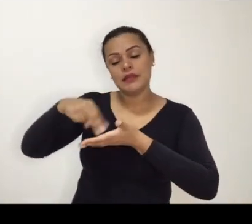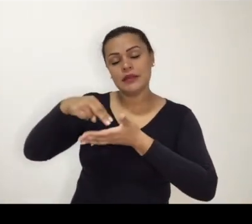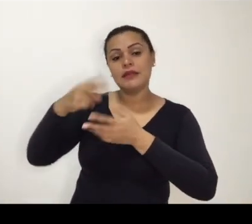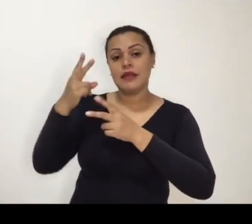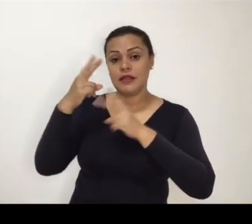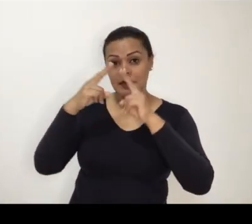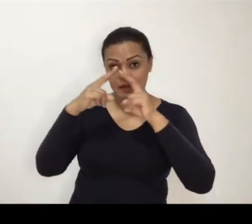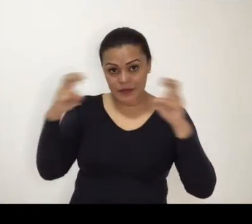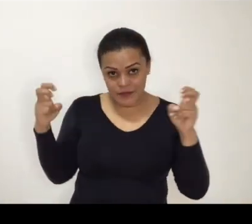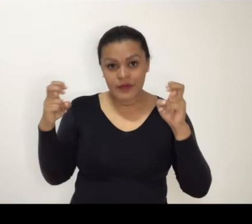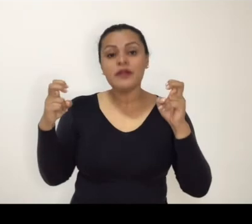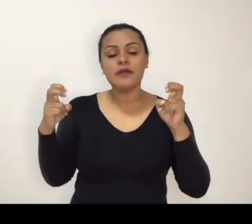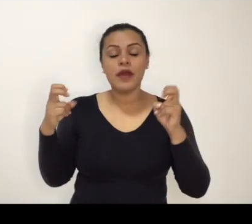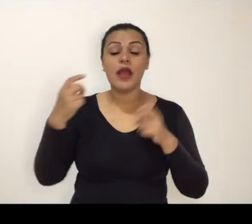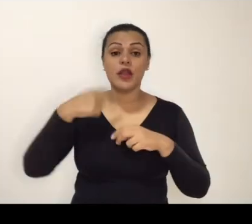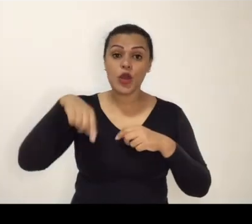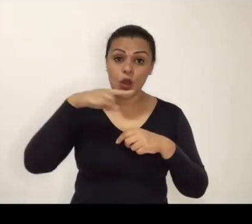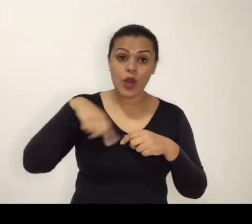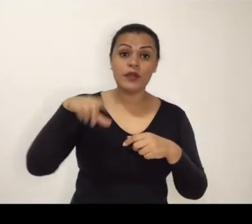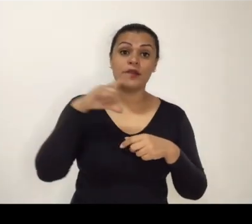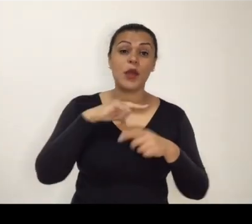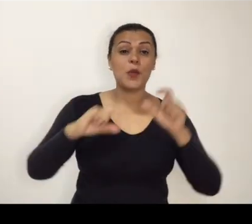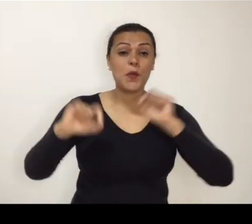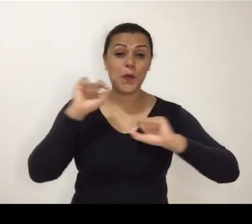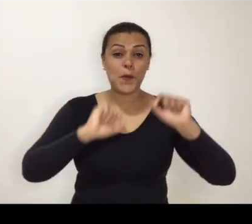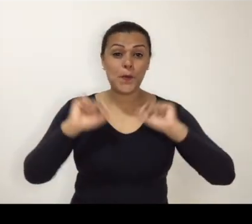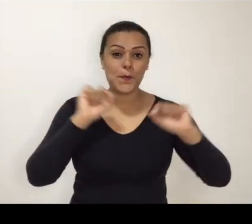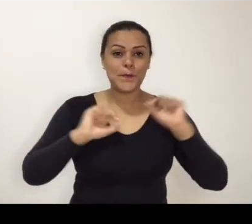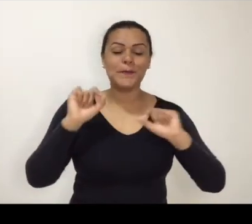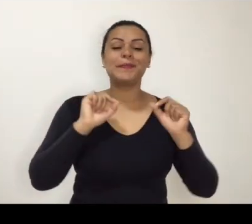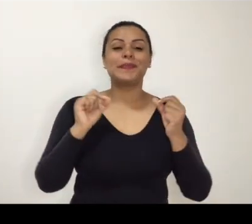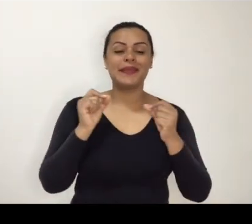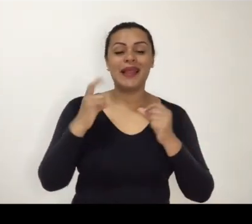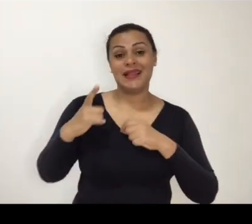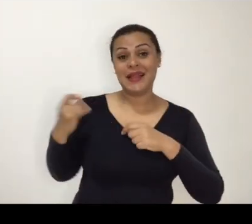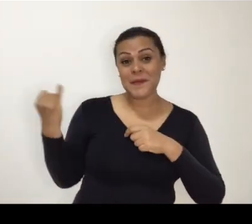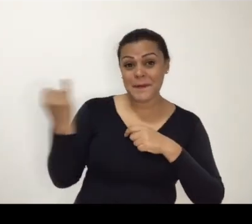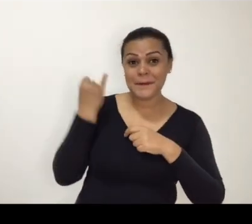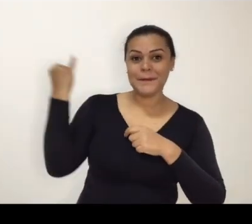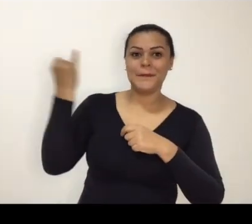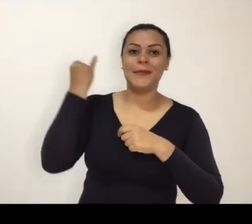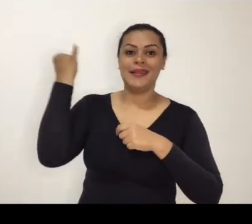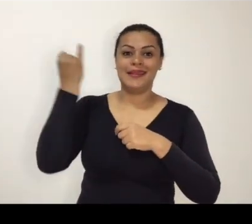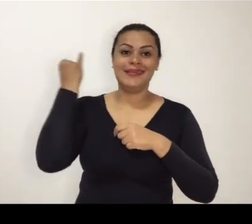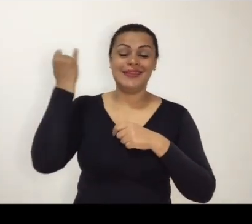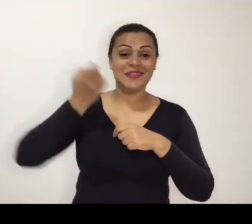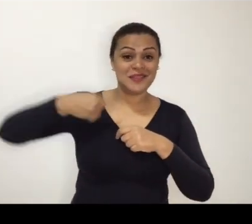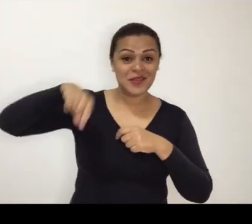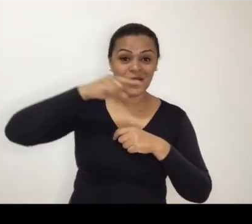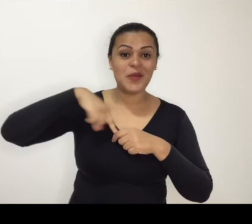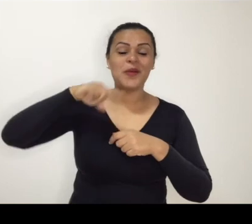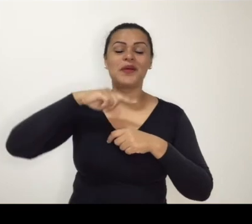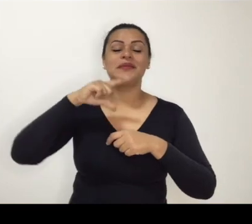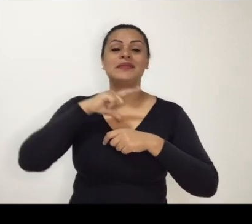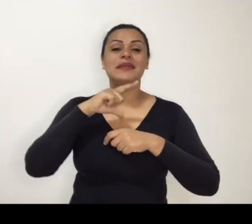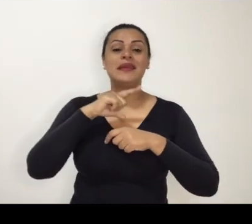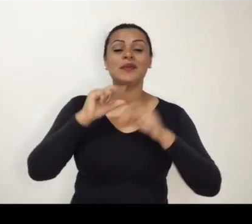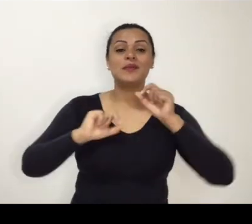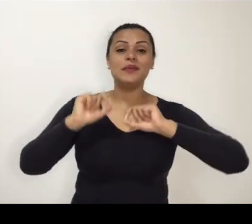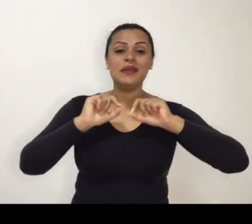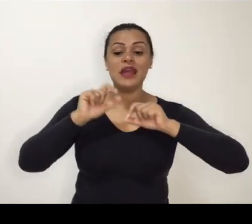tem essa questão dessa importância, né, de a gente estar nessas instâncias, principalmente nesse